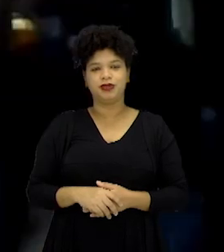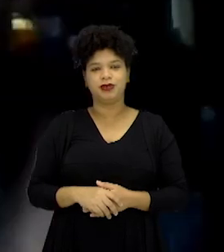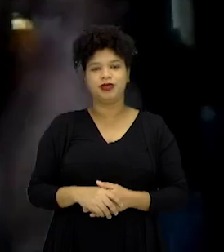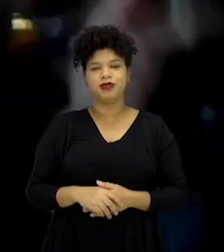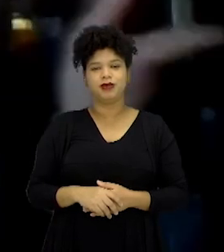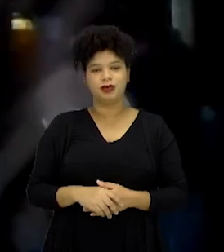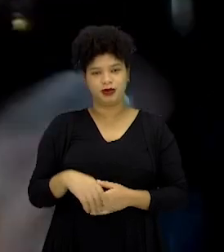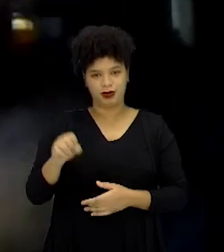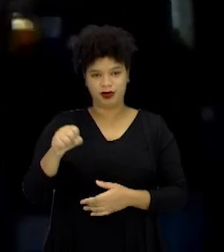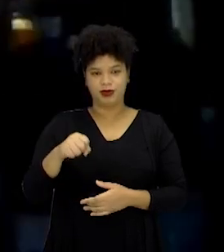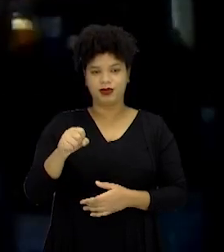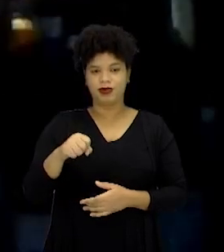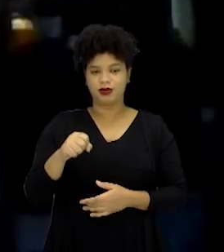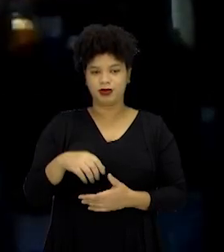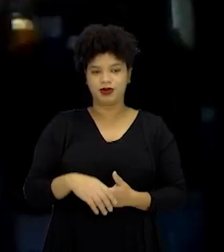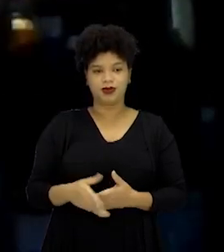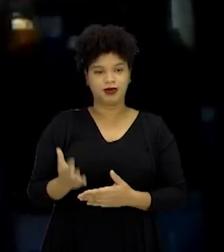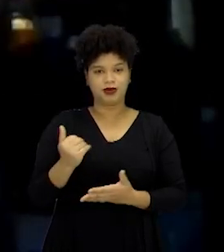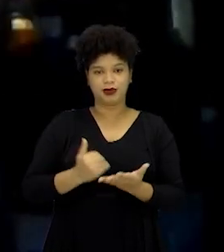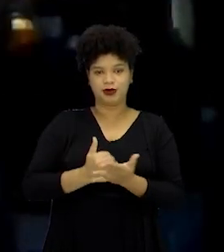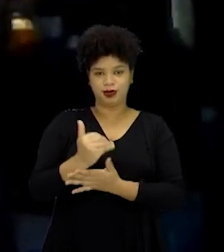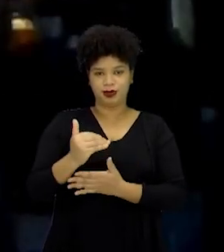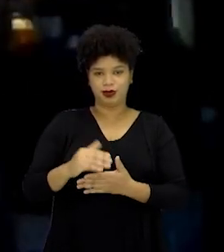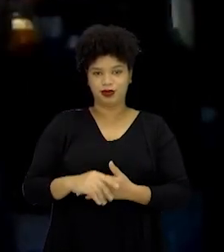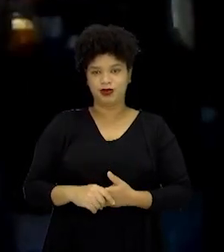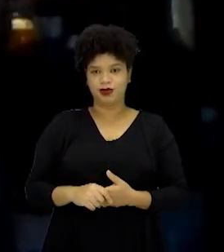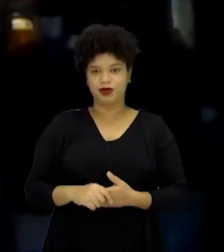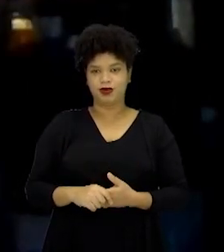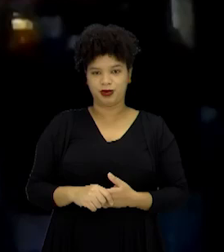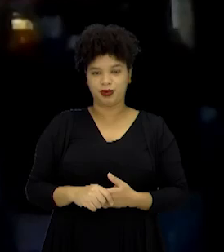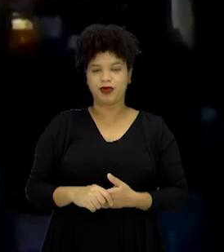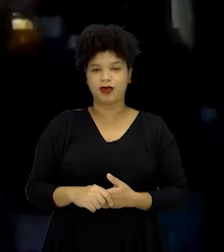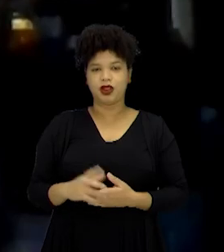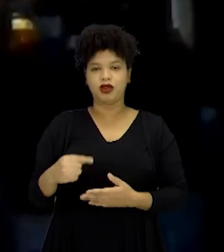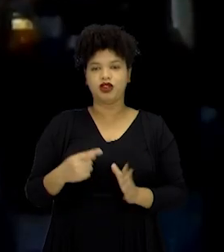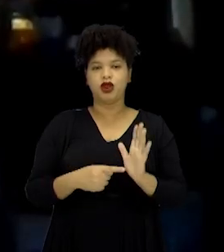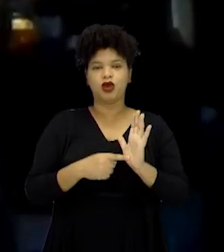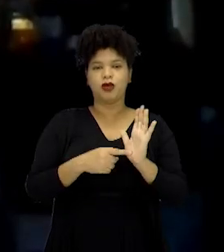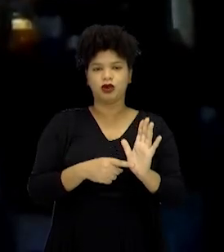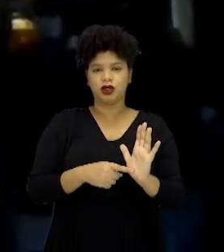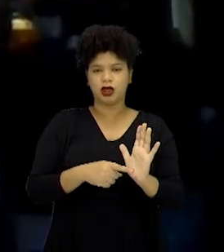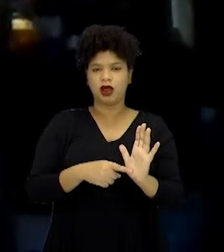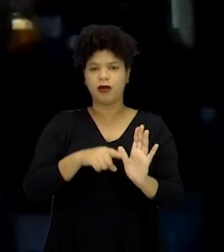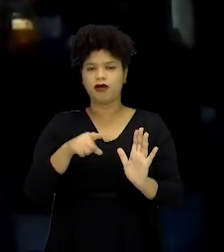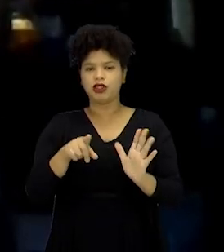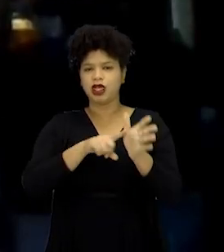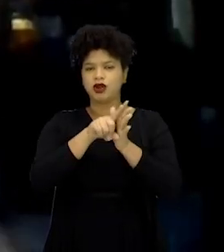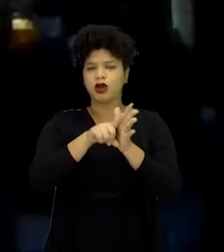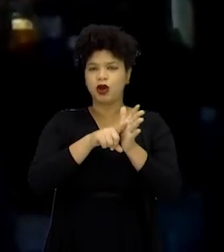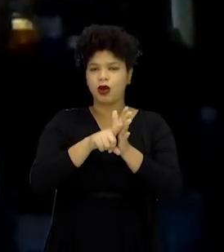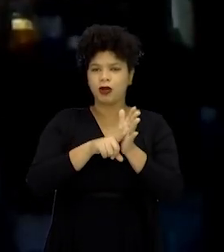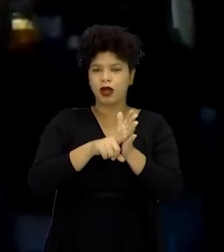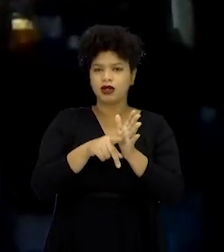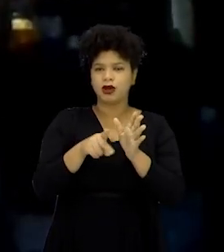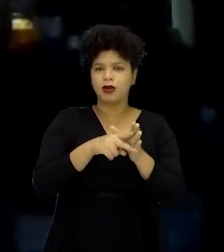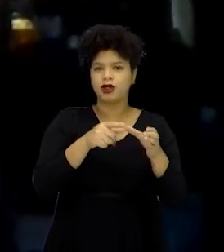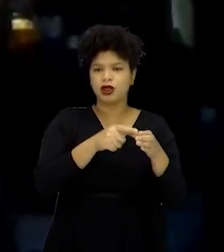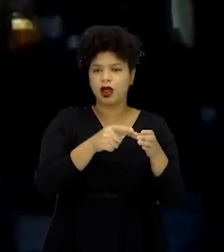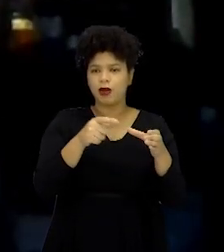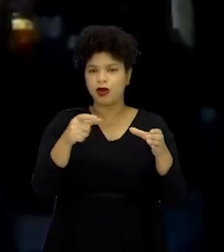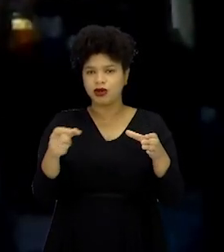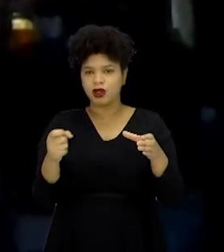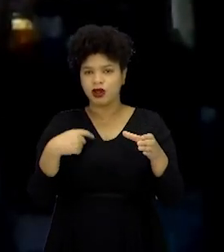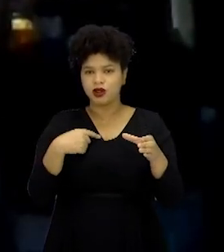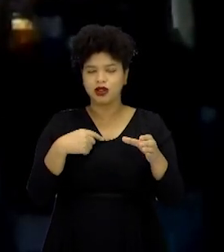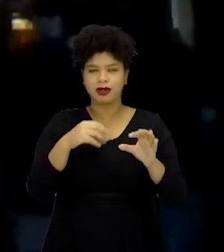Bom, gente, vamos dar início à nossa aula, então. A gente vai fazer, apresentar para vocês uma pesquisa amostral que nós montamos, fizemos